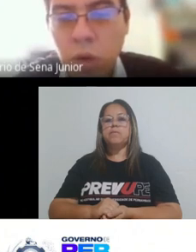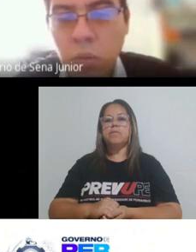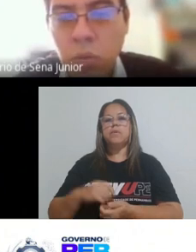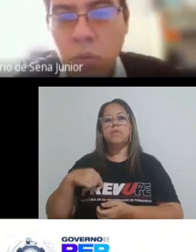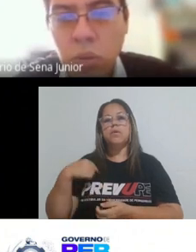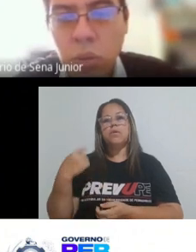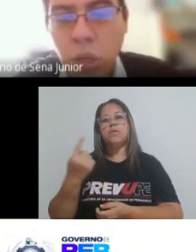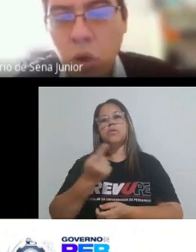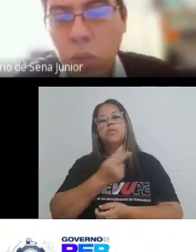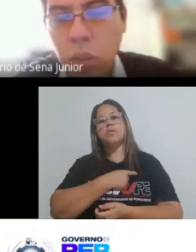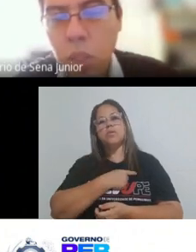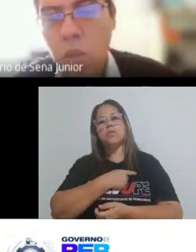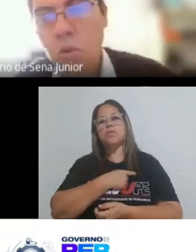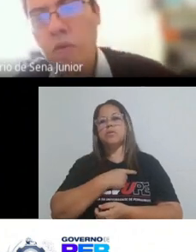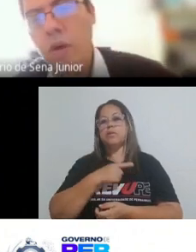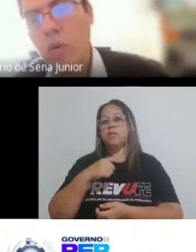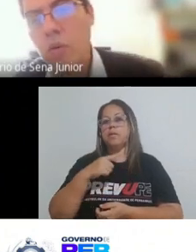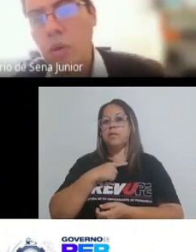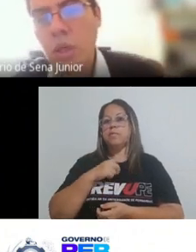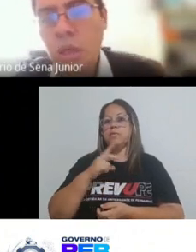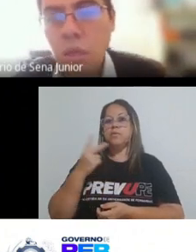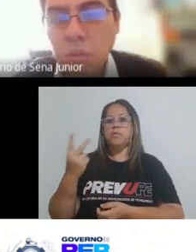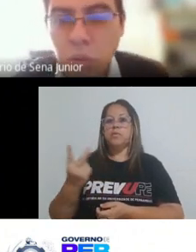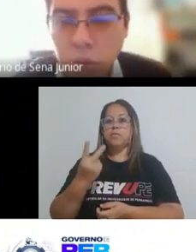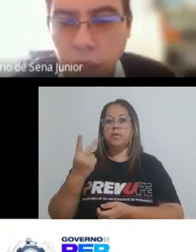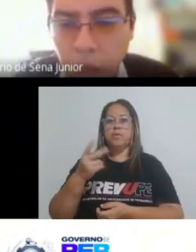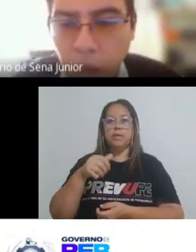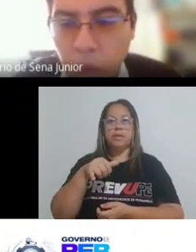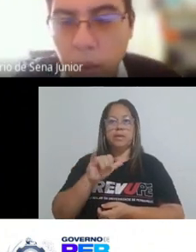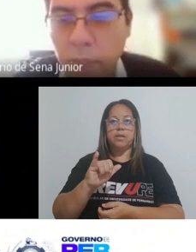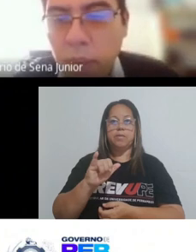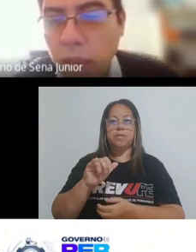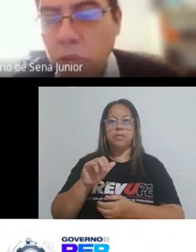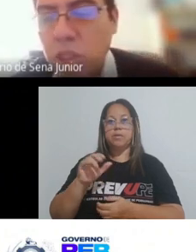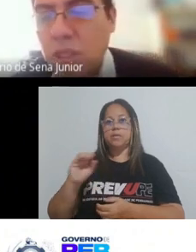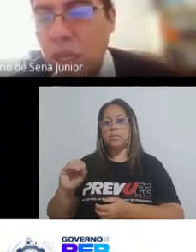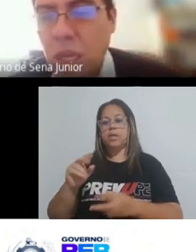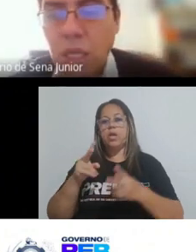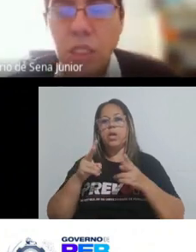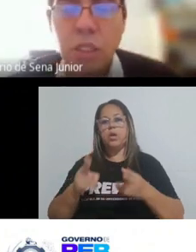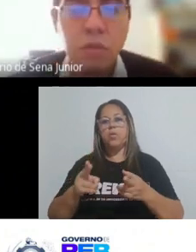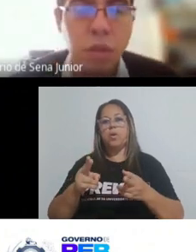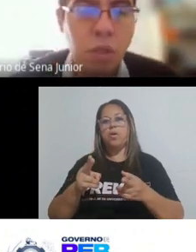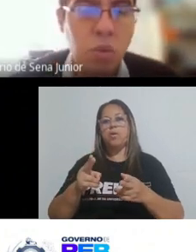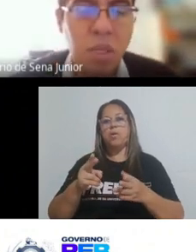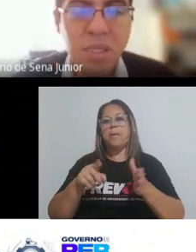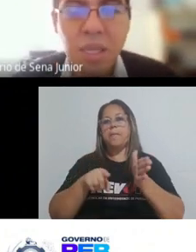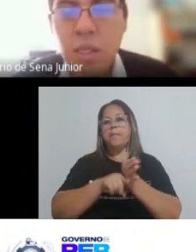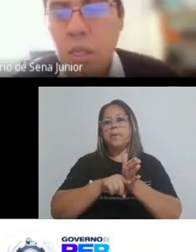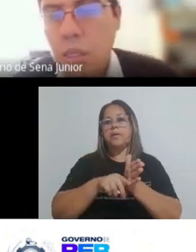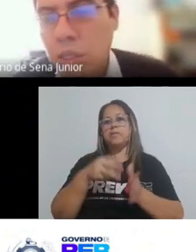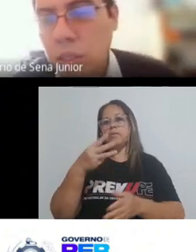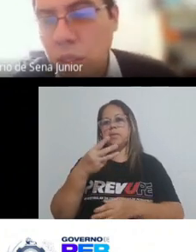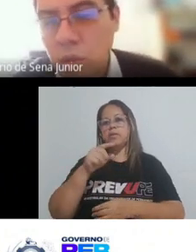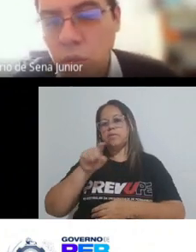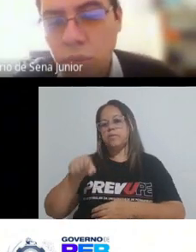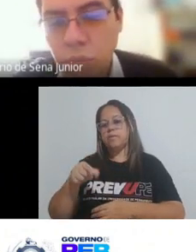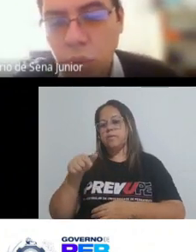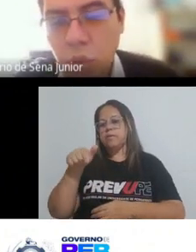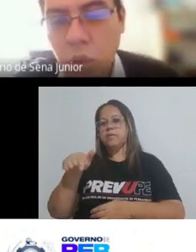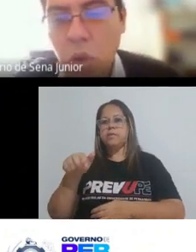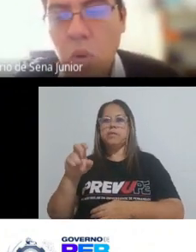vamos obter o valor de Y0 igual a menos 3,75,